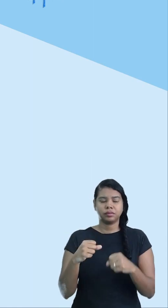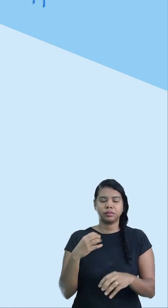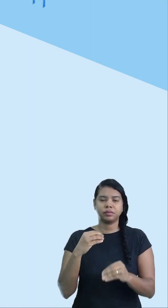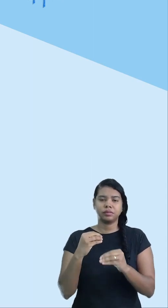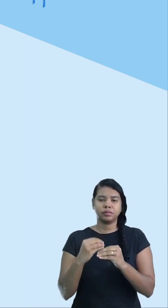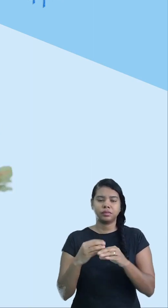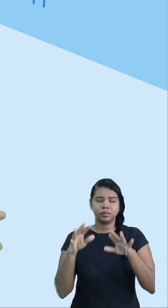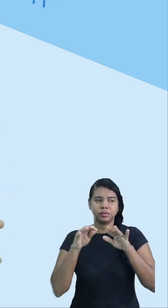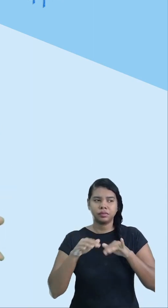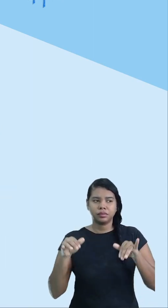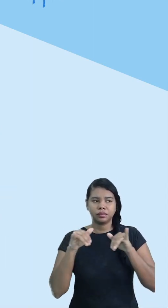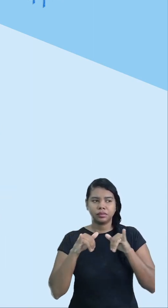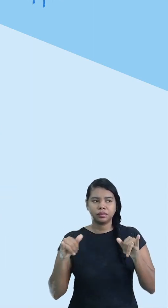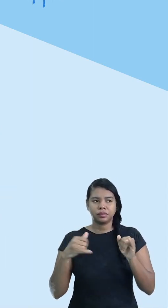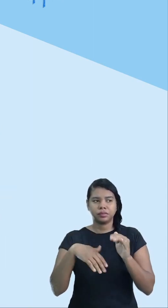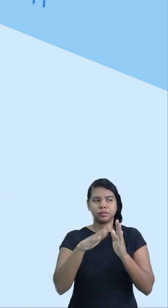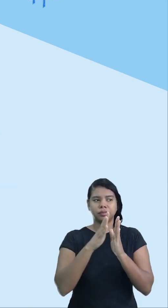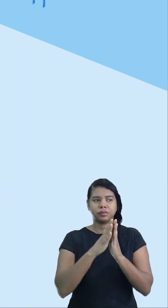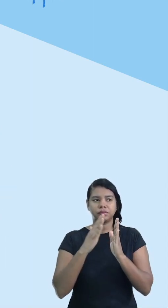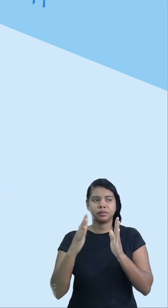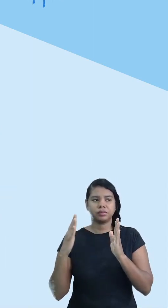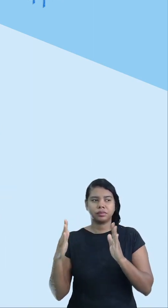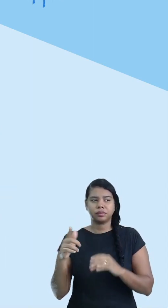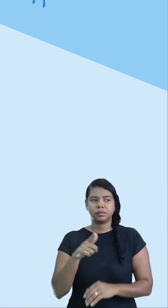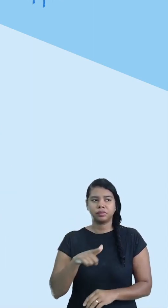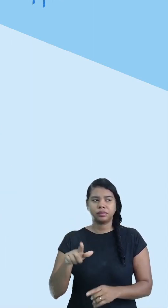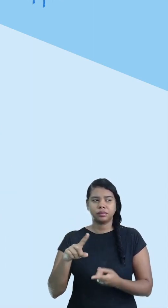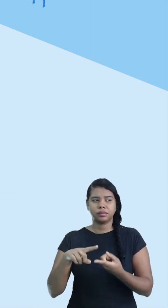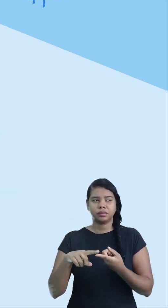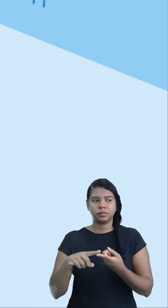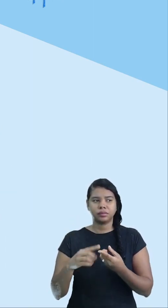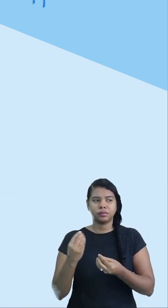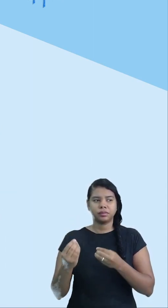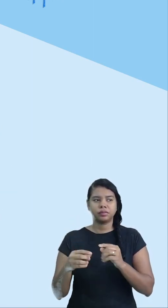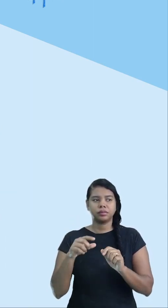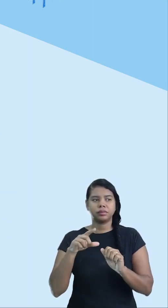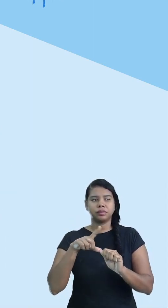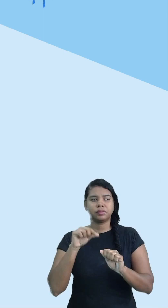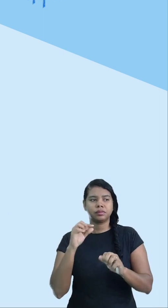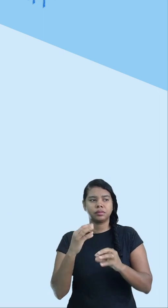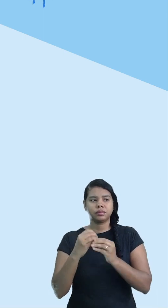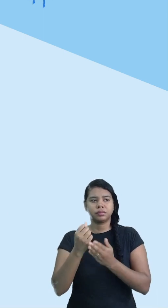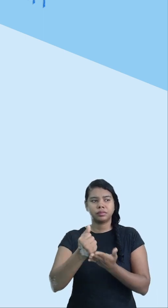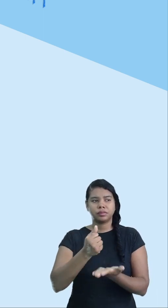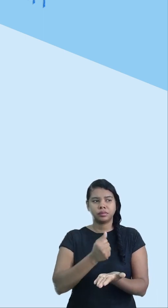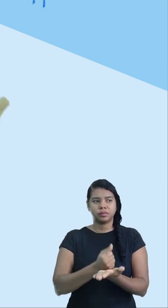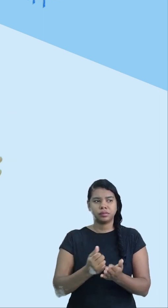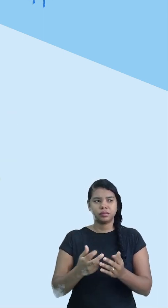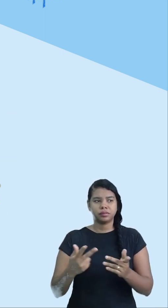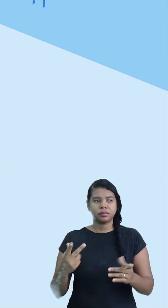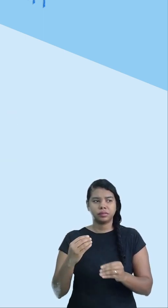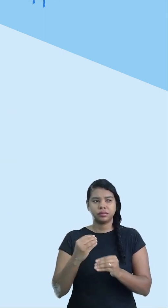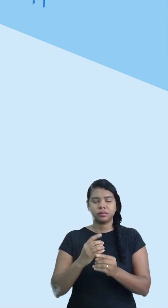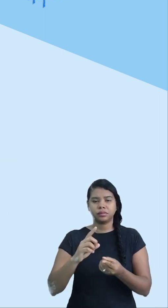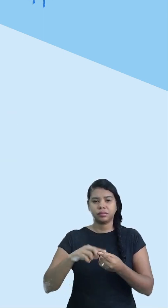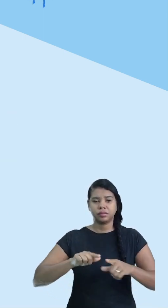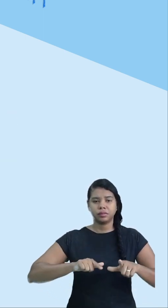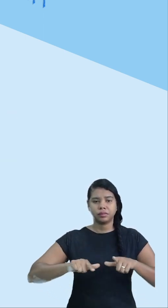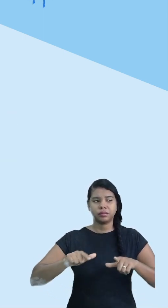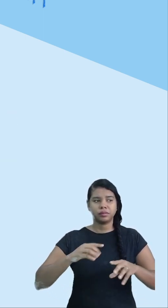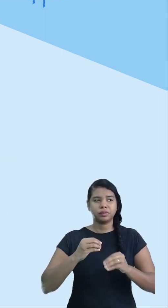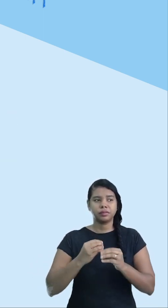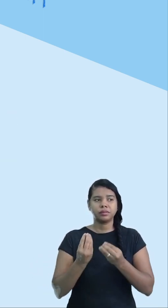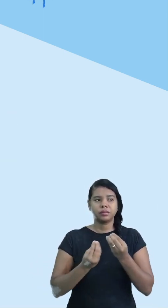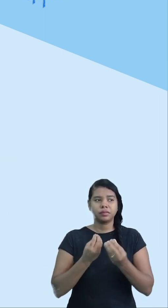unidade de informação seja biblioteca ou outra, como arquivo, centro de documentação, locais até que nem trabalhem com